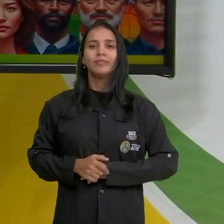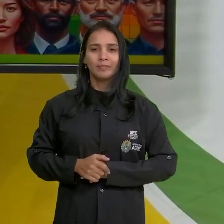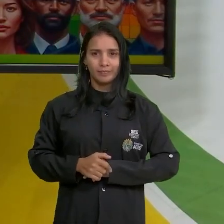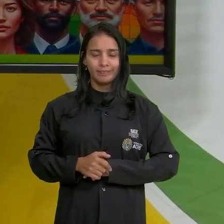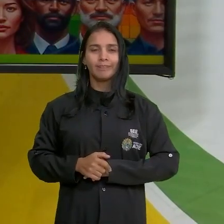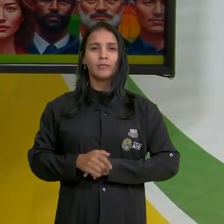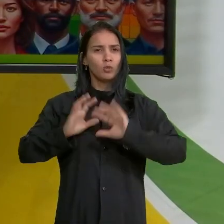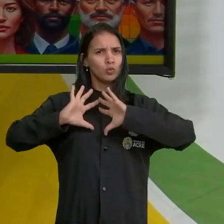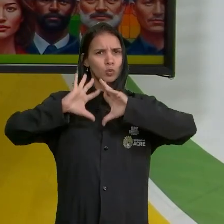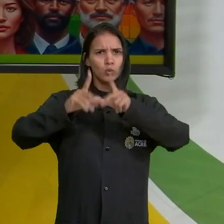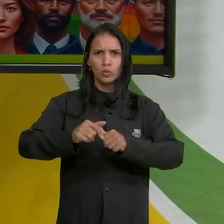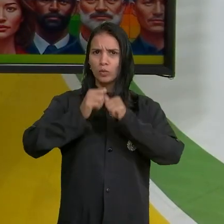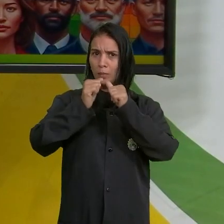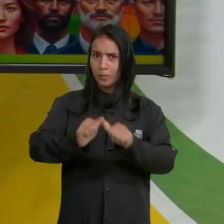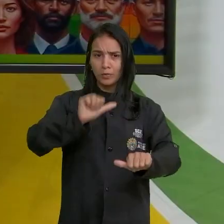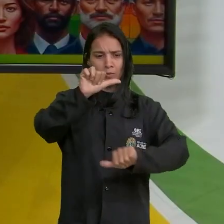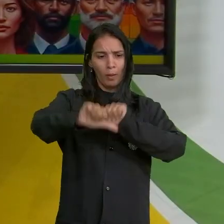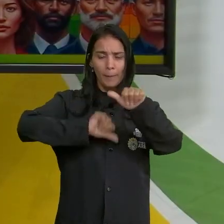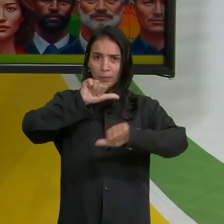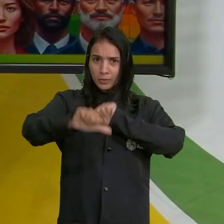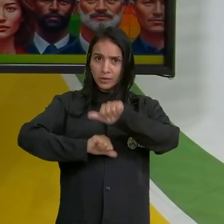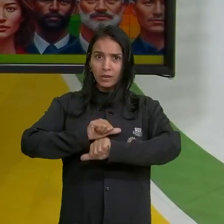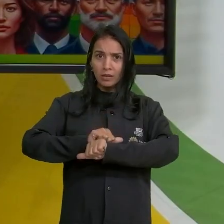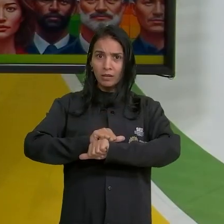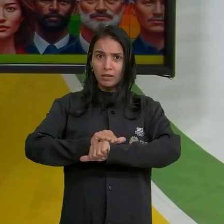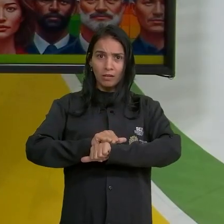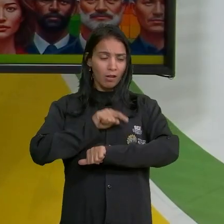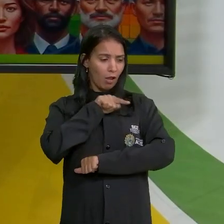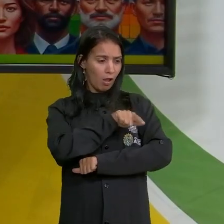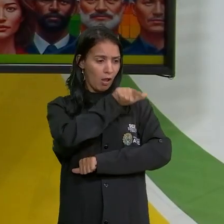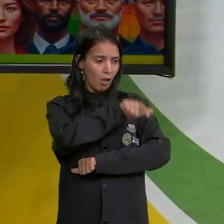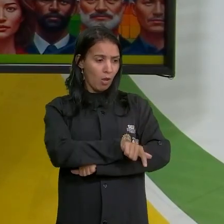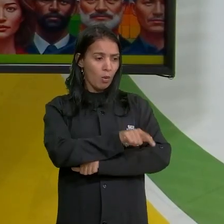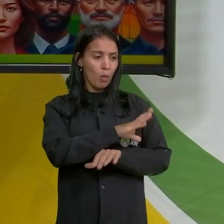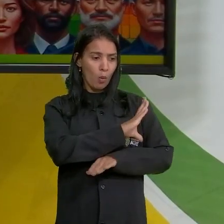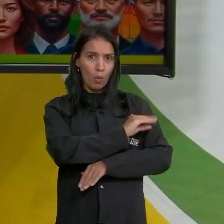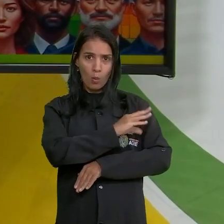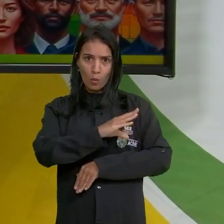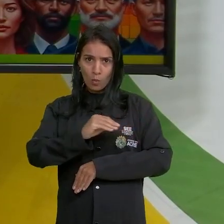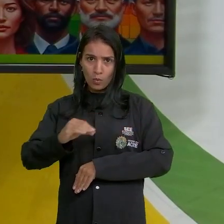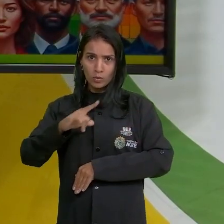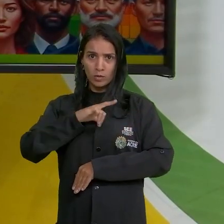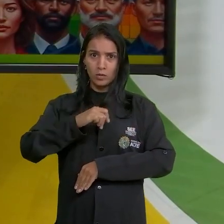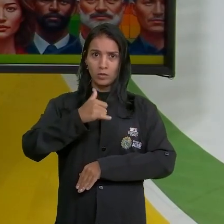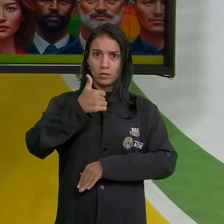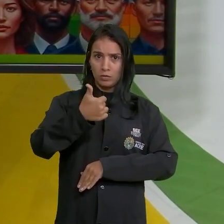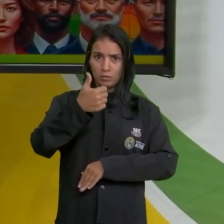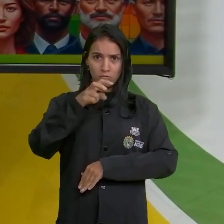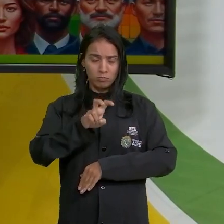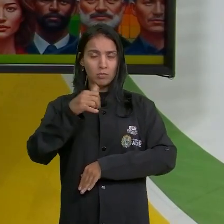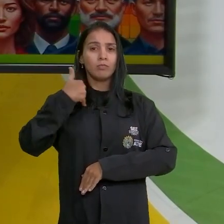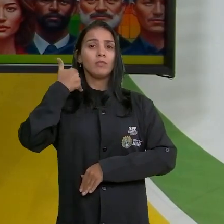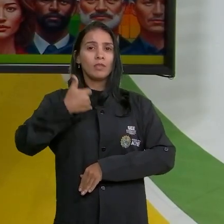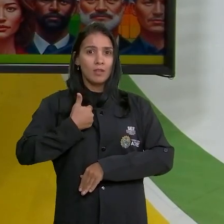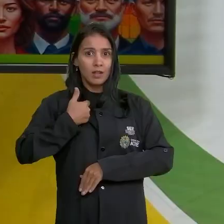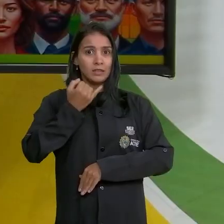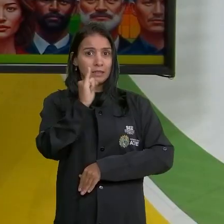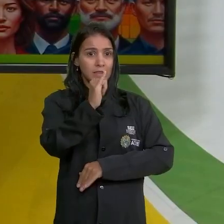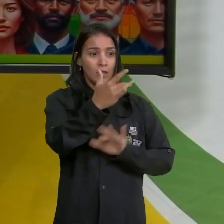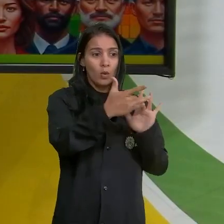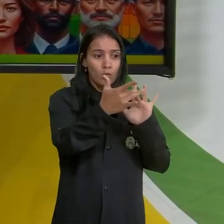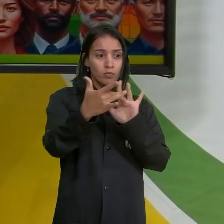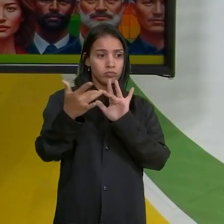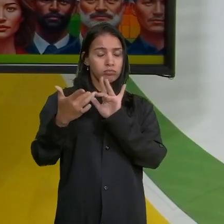pode ser alterado. Uma adolescente que hoje tem 15 anos de idade, ela convive com